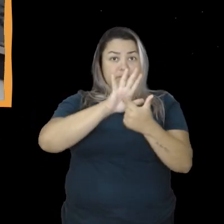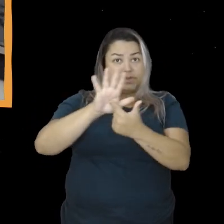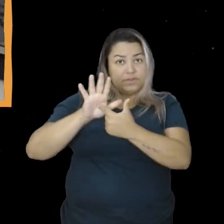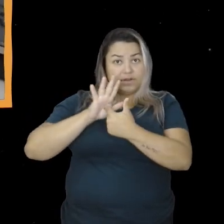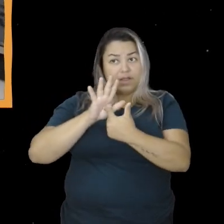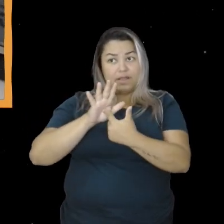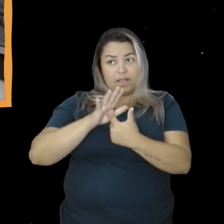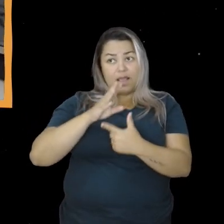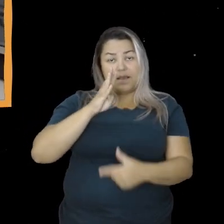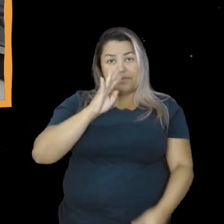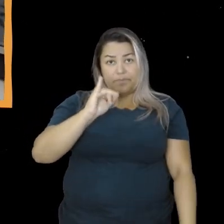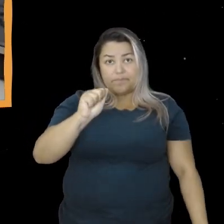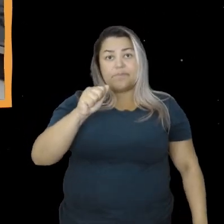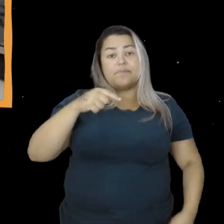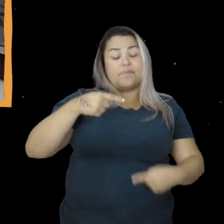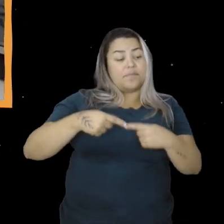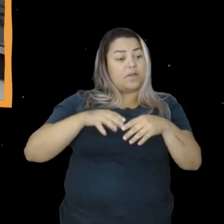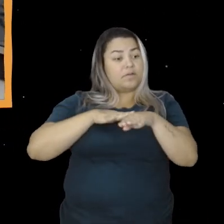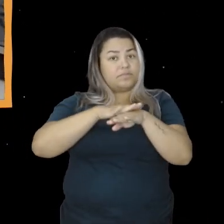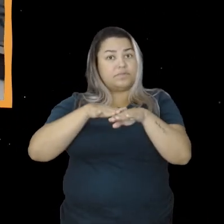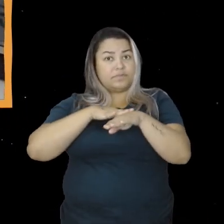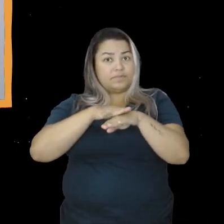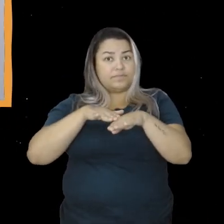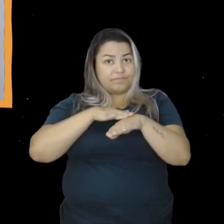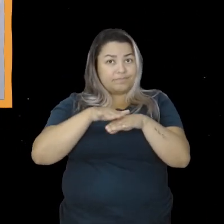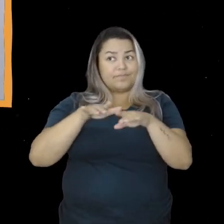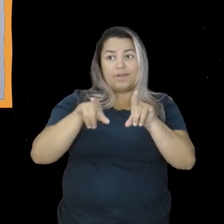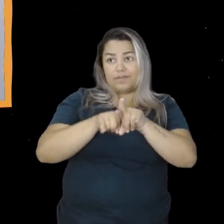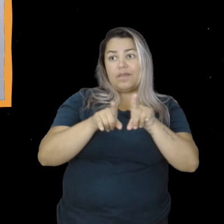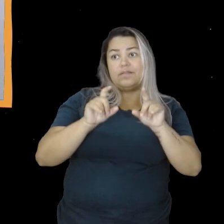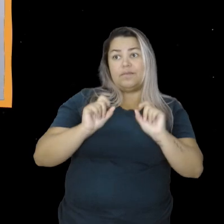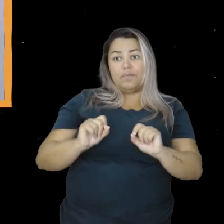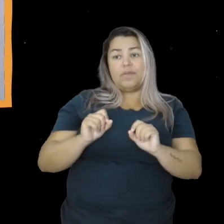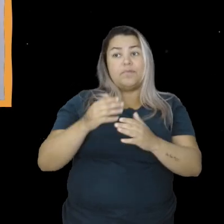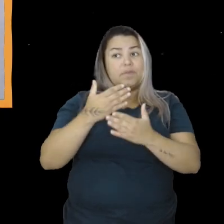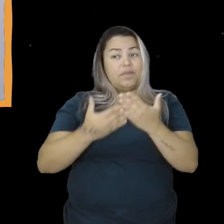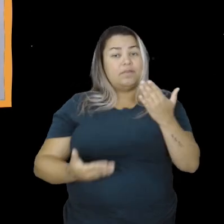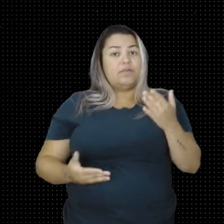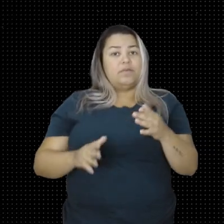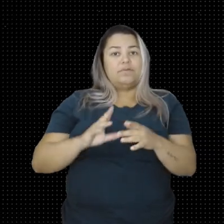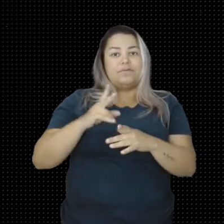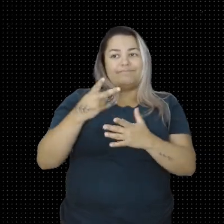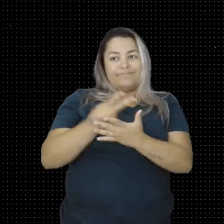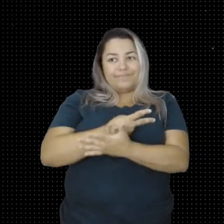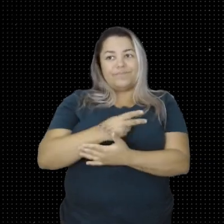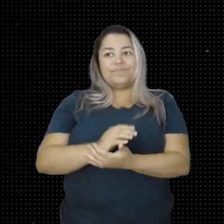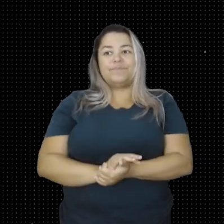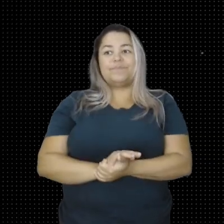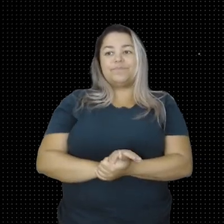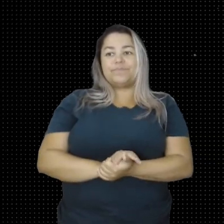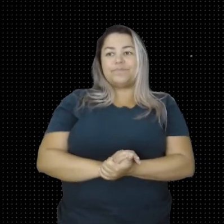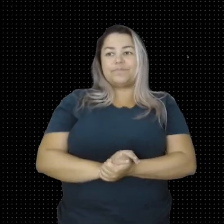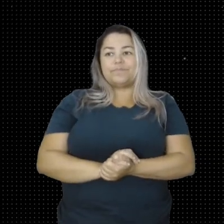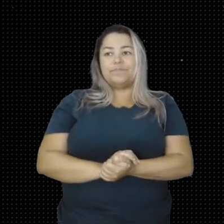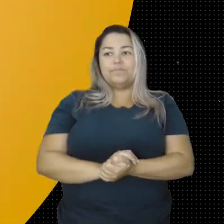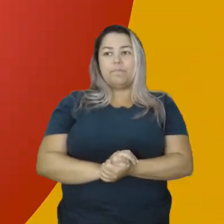a Bia está aqui para bater um papo de altíssimo nível. Nem pensar em perder, gente. Roda a vinheta. Crianças